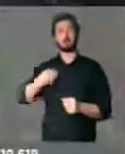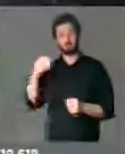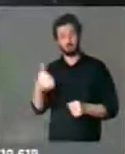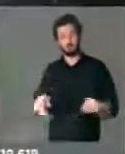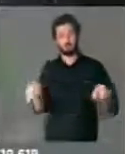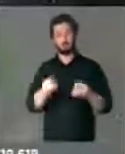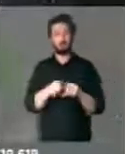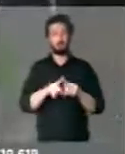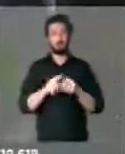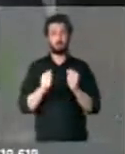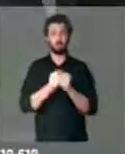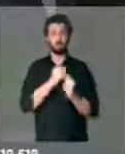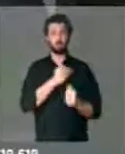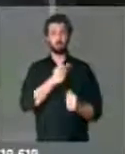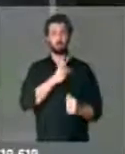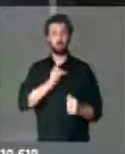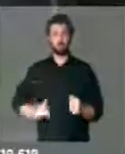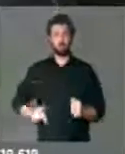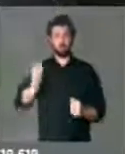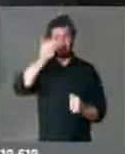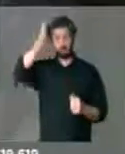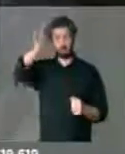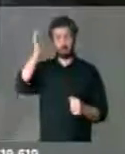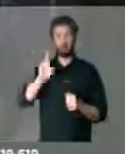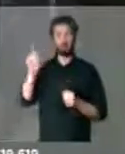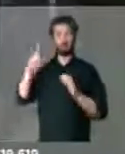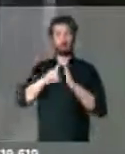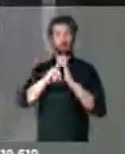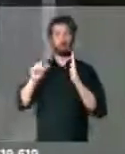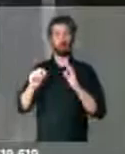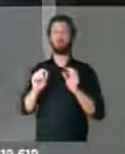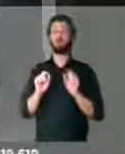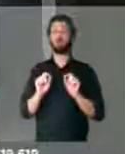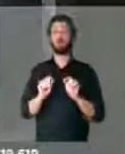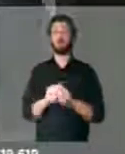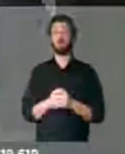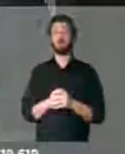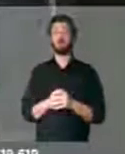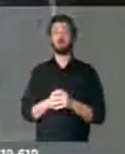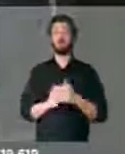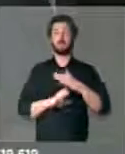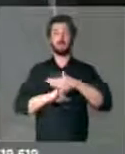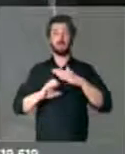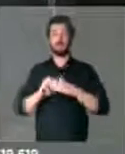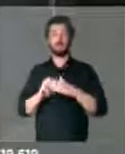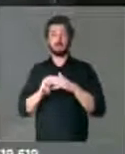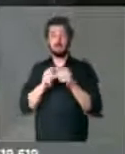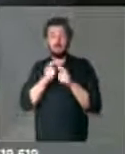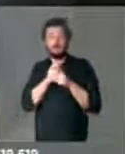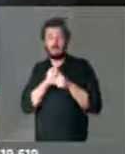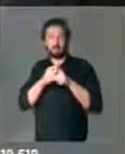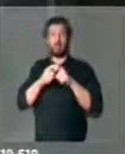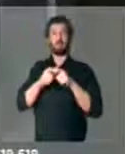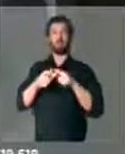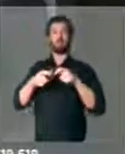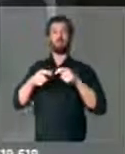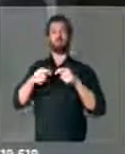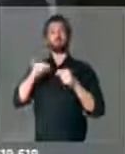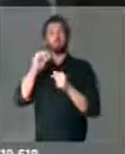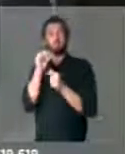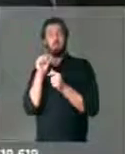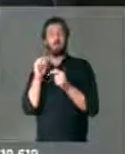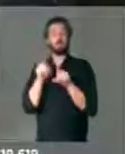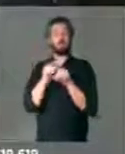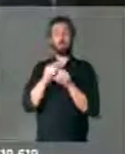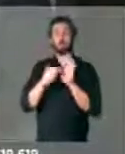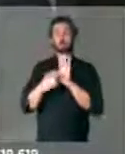Participamos, ao lado do presidente Michel Temer, de uma solenidade no Palácio, aonde os micros e pequenos empresários do país ressaltaram a